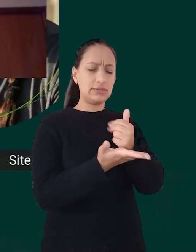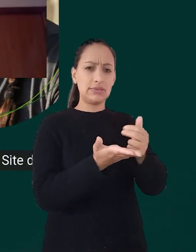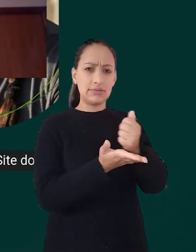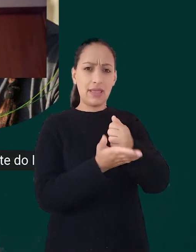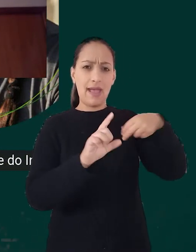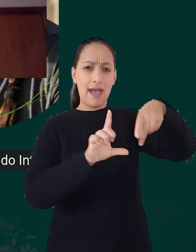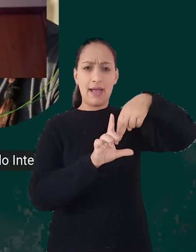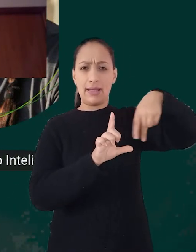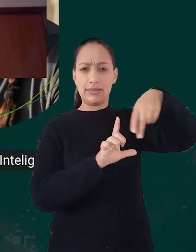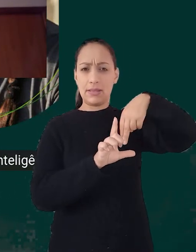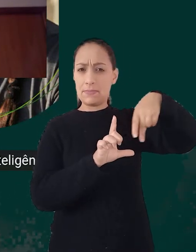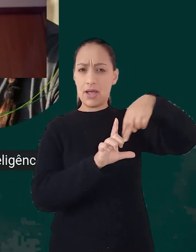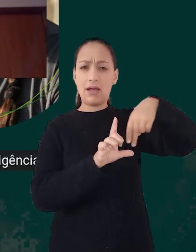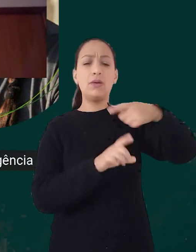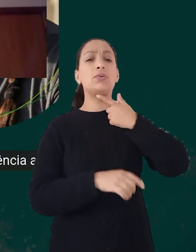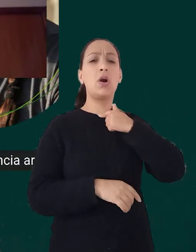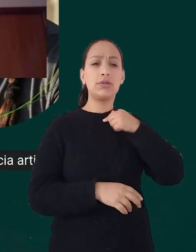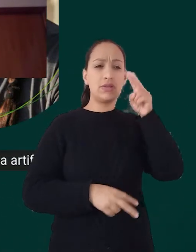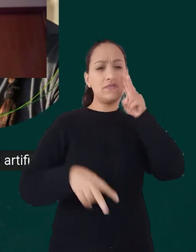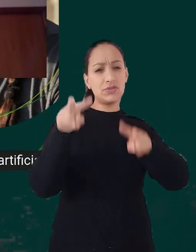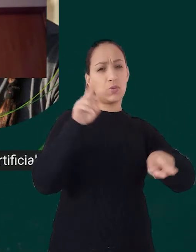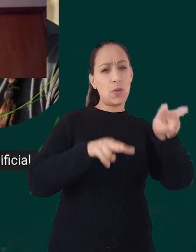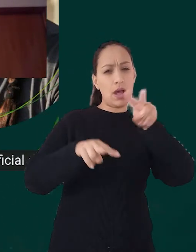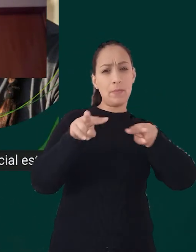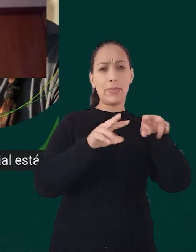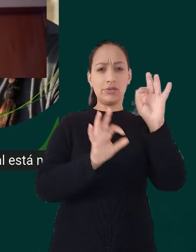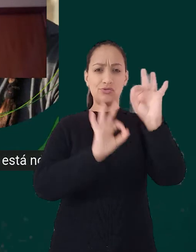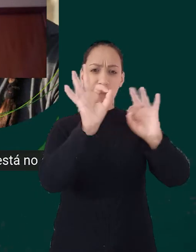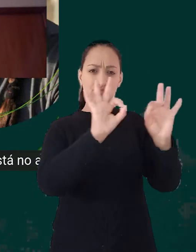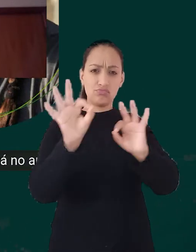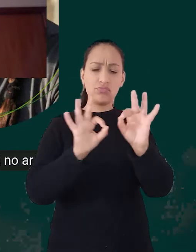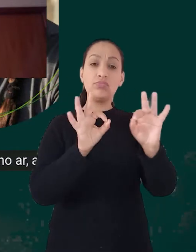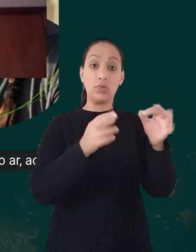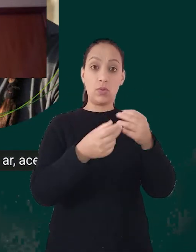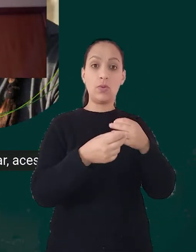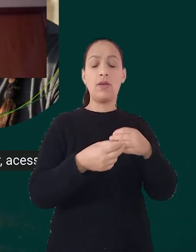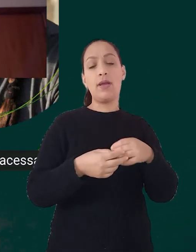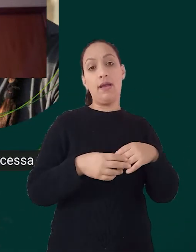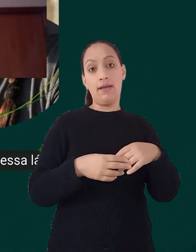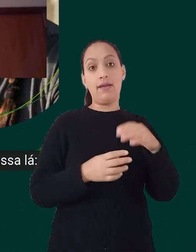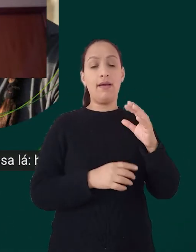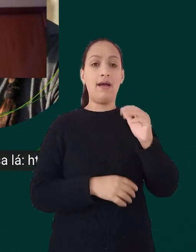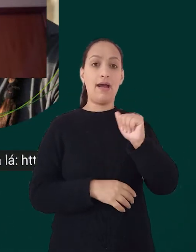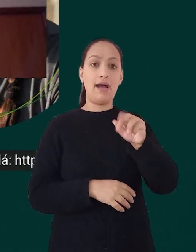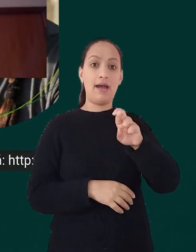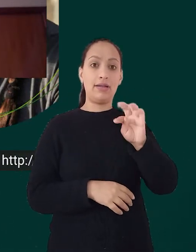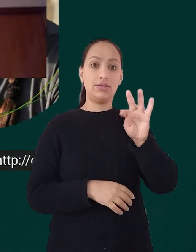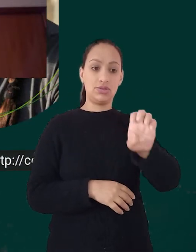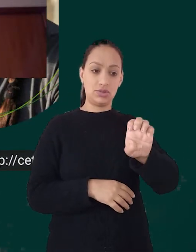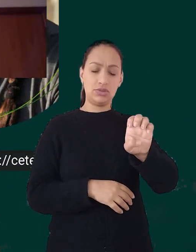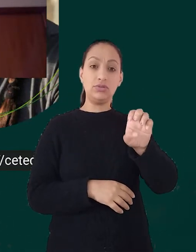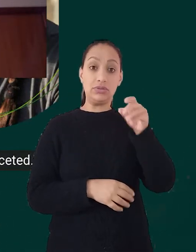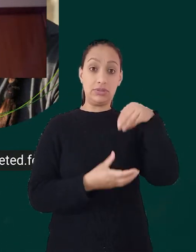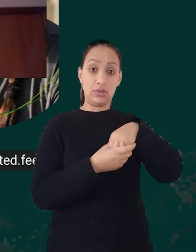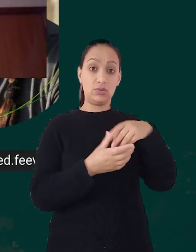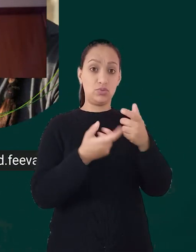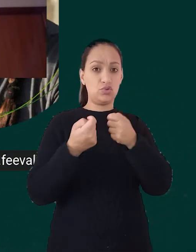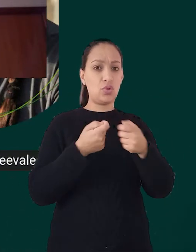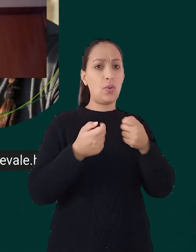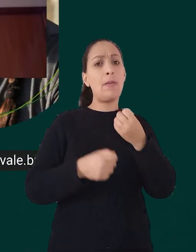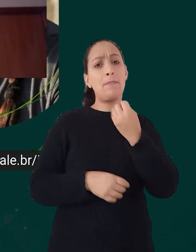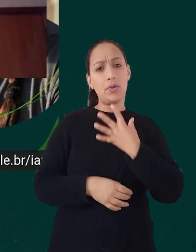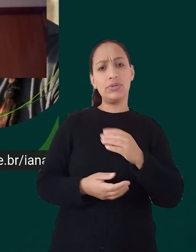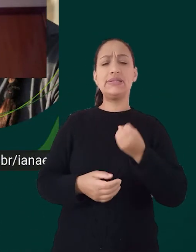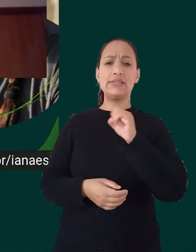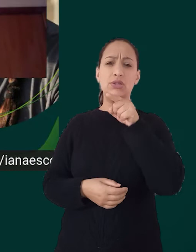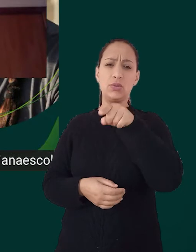tu gosta muito de visualmente elaborar coisas, a arte em jogo é um prato cheio. Se tu é uma pessoa mais da